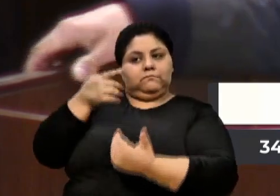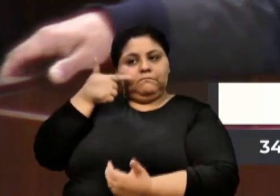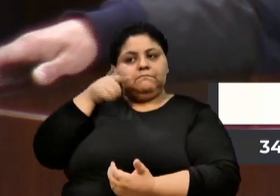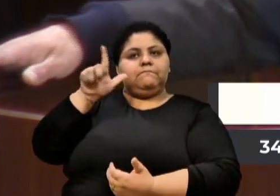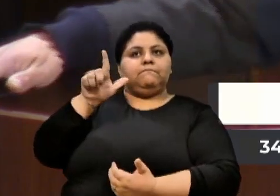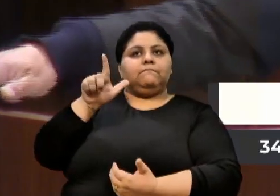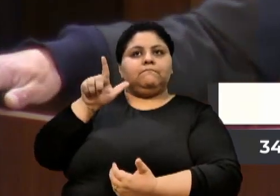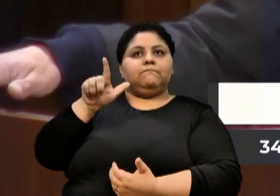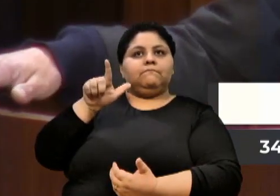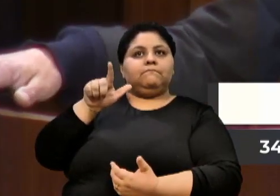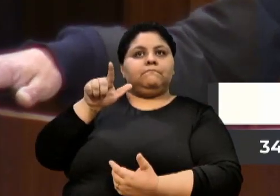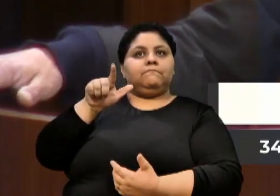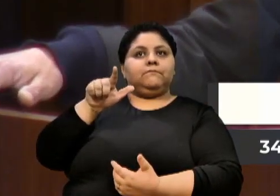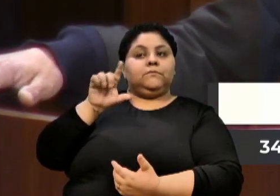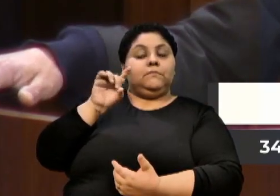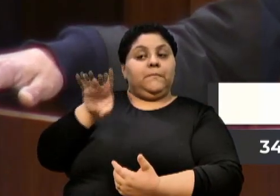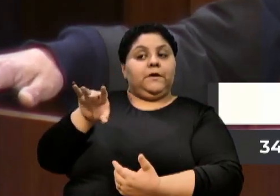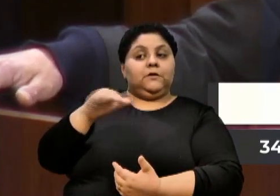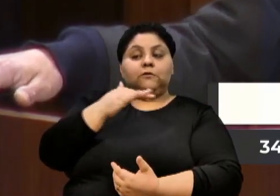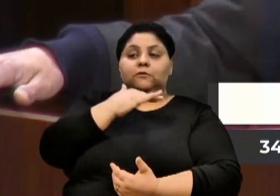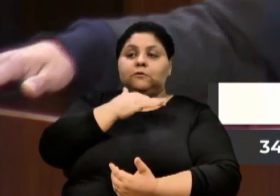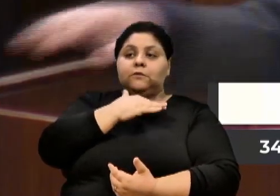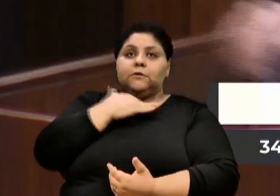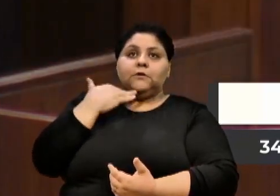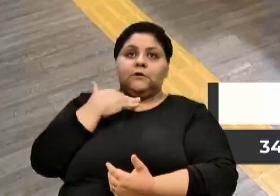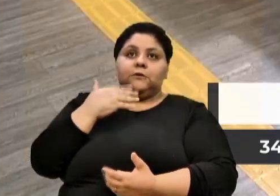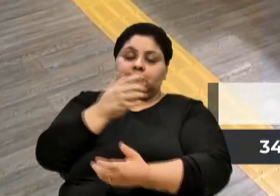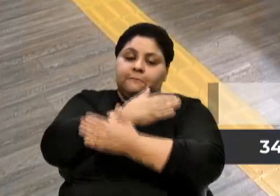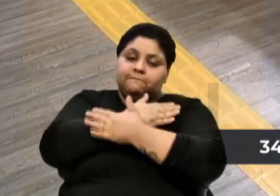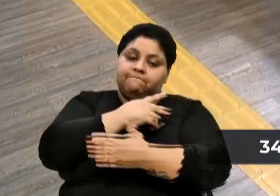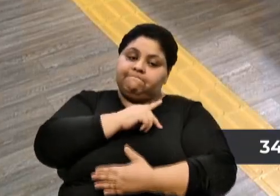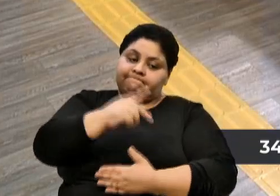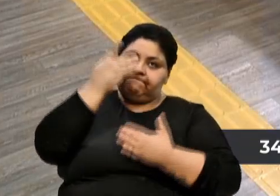menos para a morte. Um forte abraço, presidente, e muito obrigado. Obrigado, vereador.